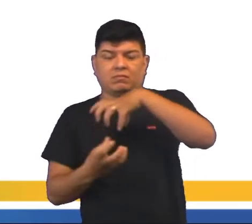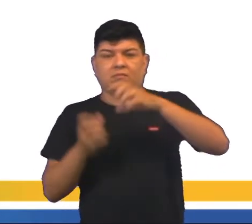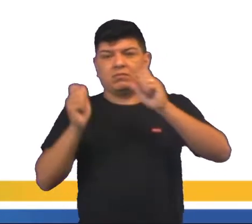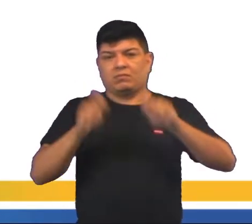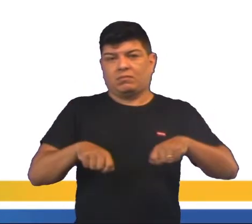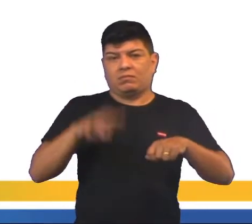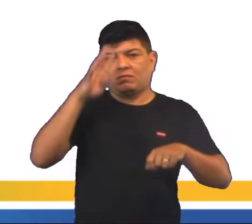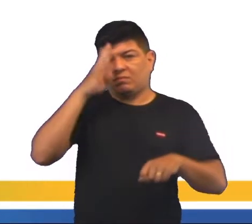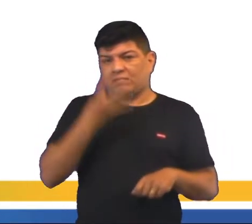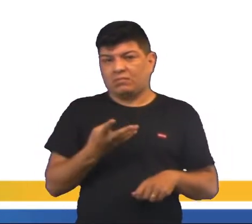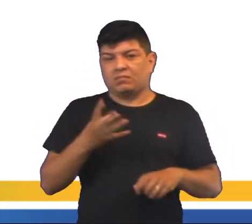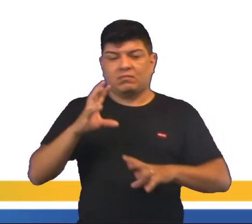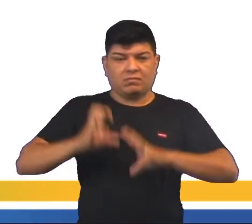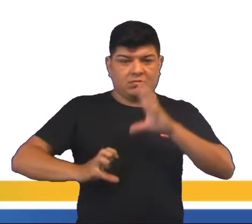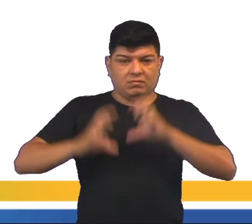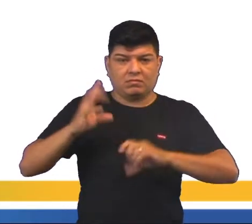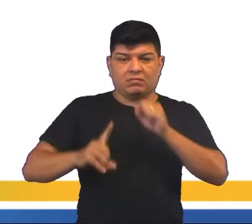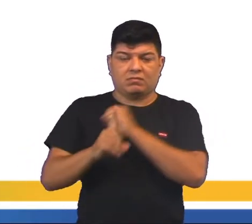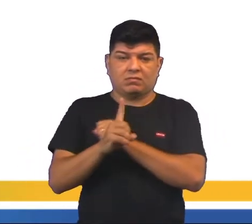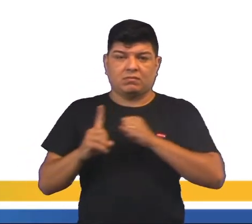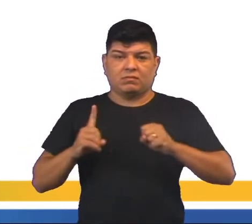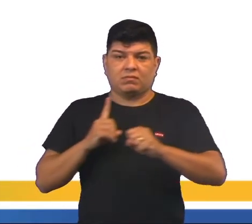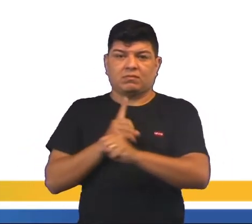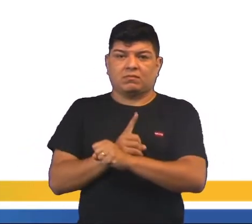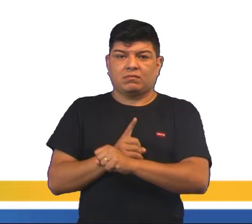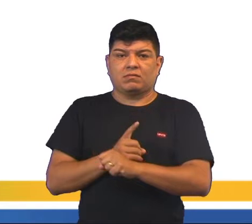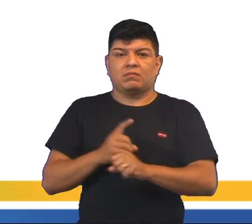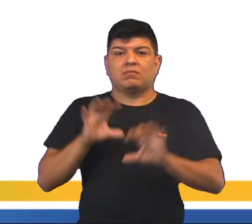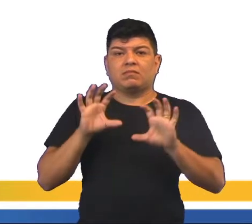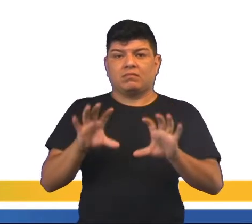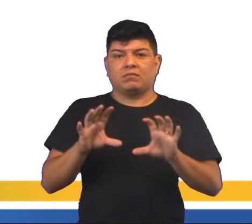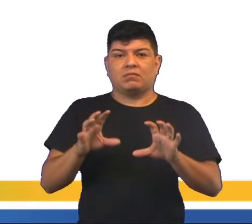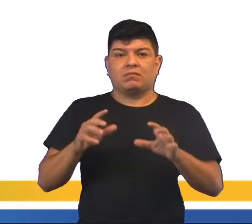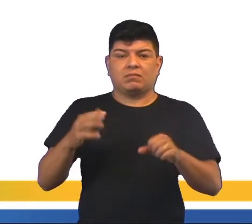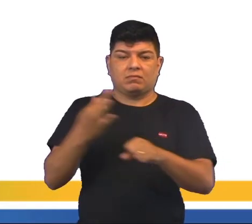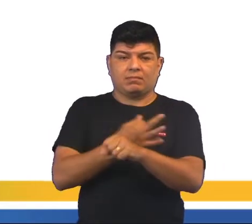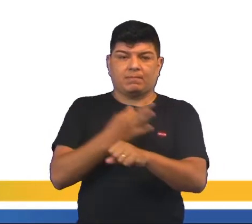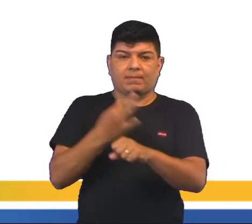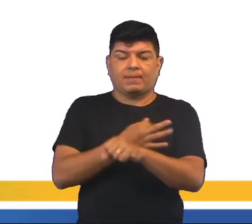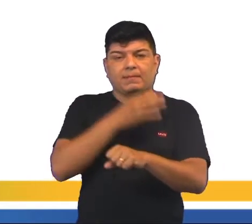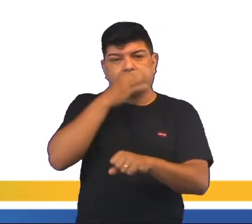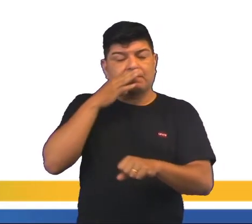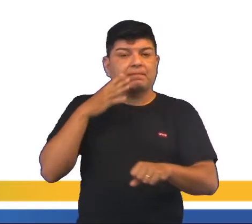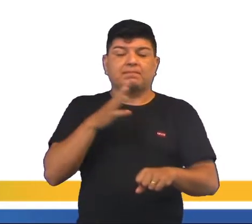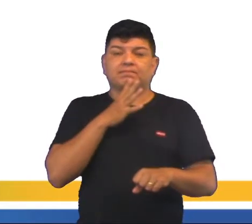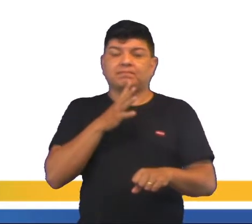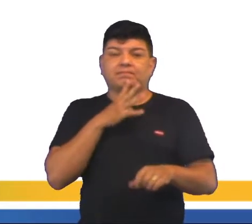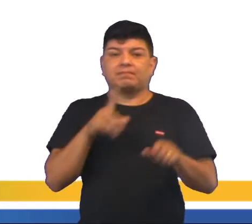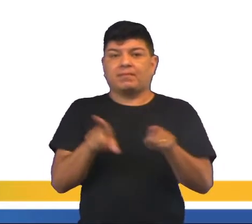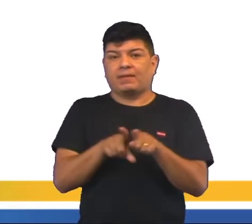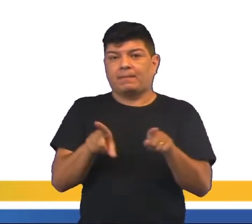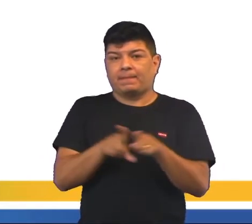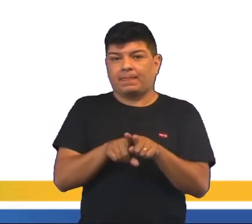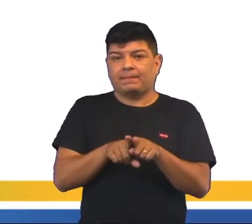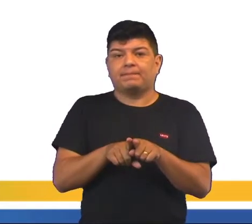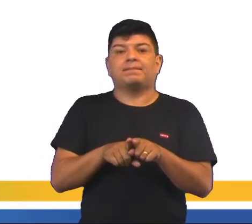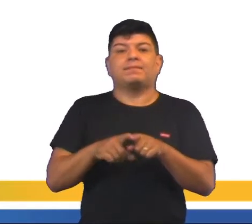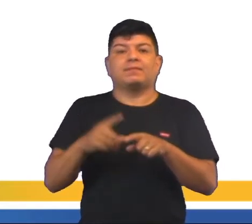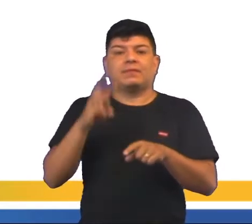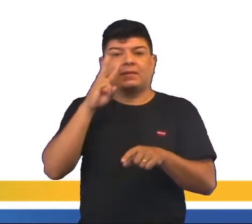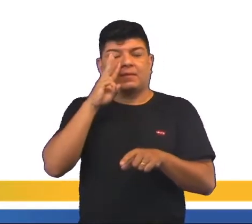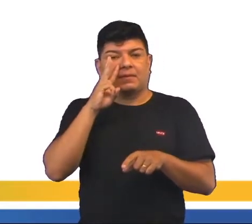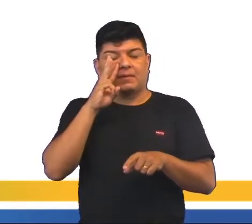poderia solucionar o conflito da sociedade capitalista, promovendo a sua superação. Também conhecido como socialismo, né,